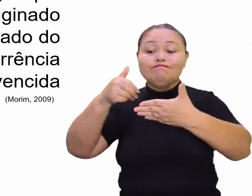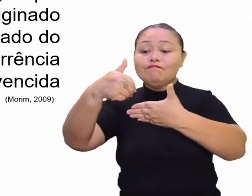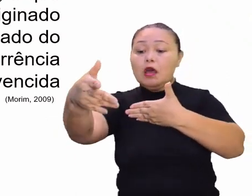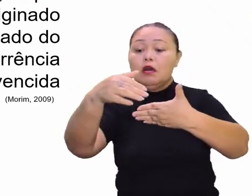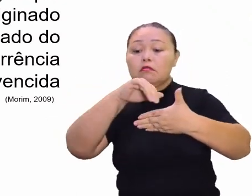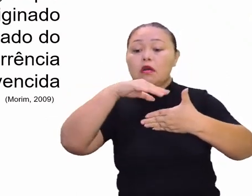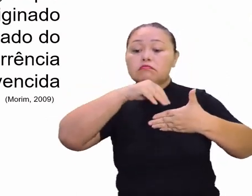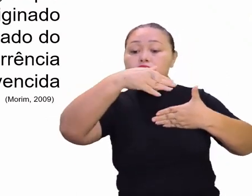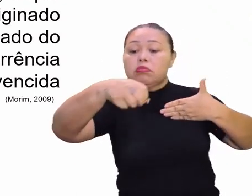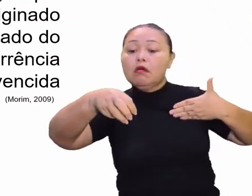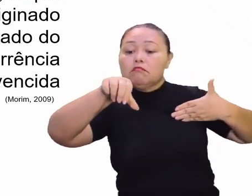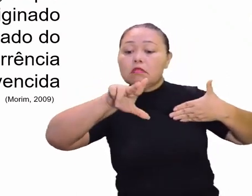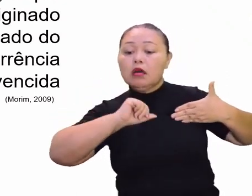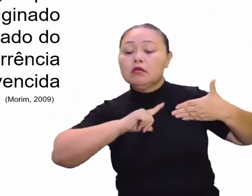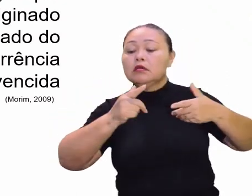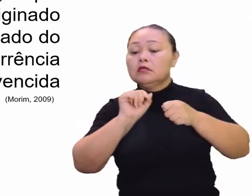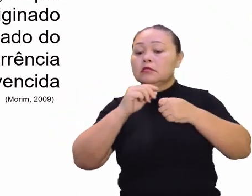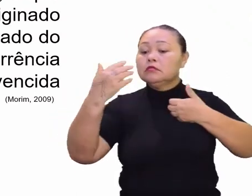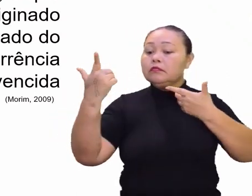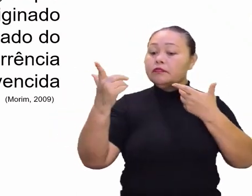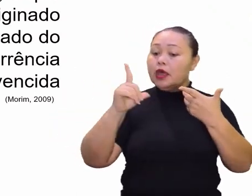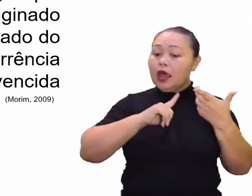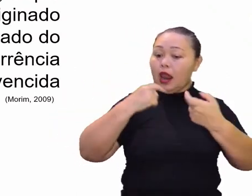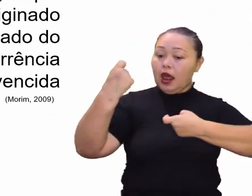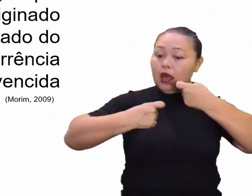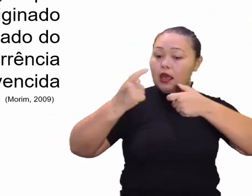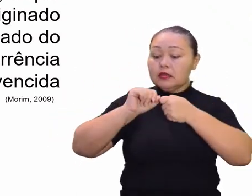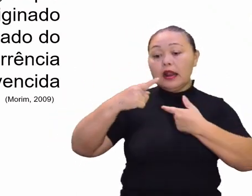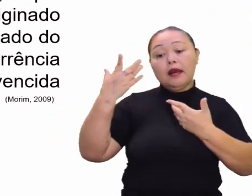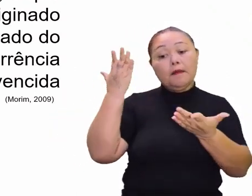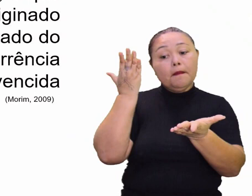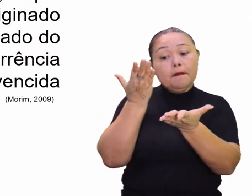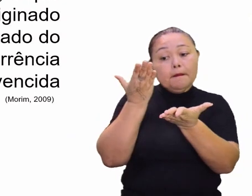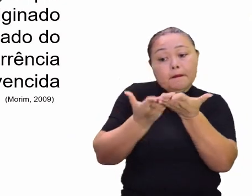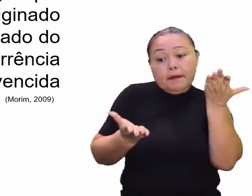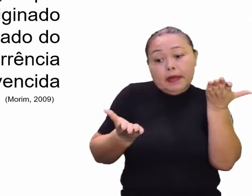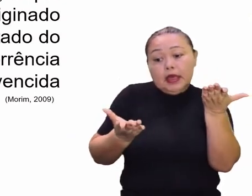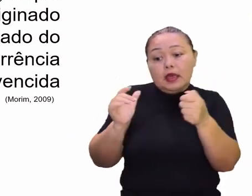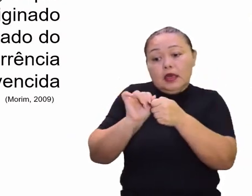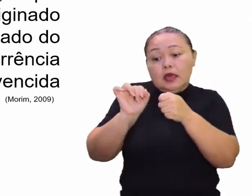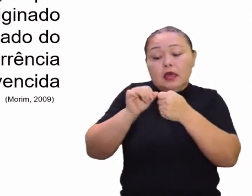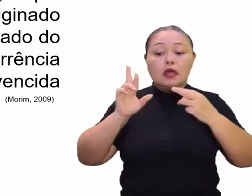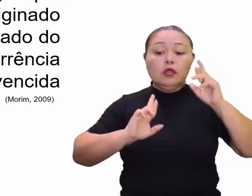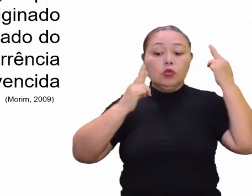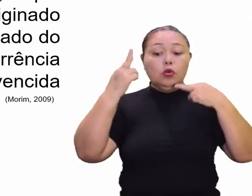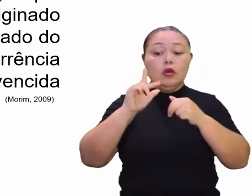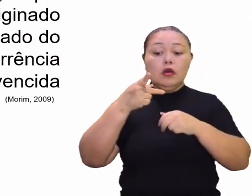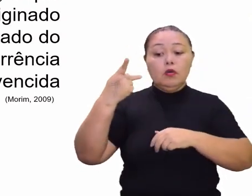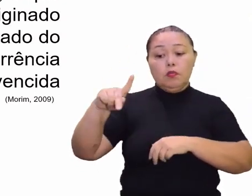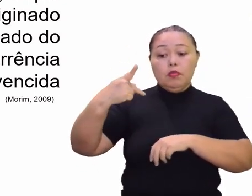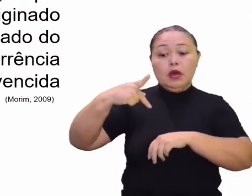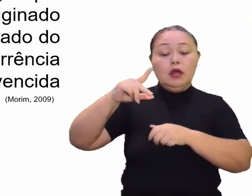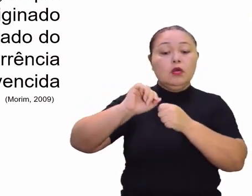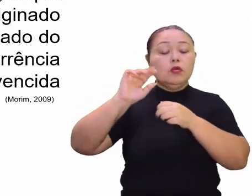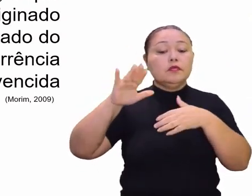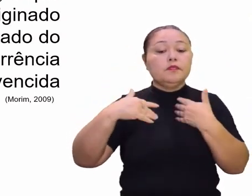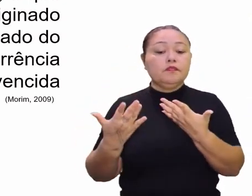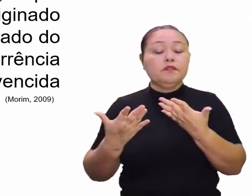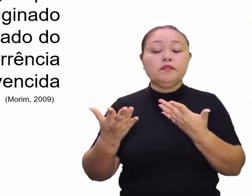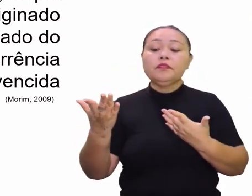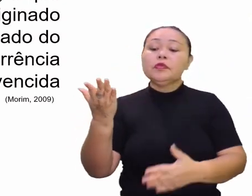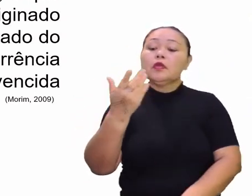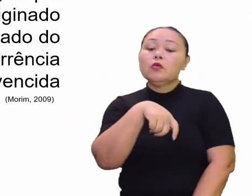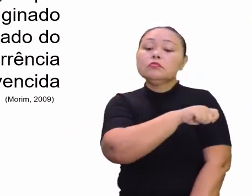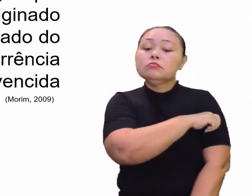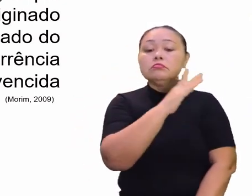ao Pacífico, aquela guerra que você falou que ela perdeu ali para o Chile. A guerra lá do Paraguai, né? Então, olha só, o